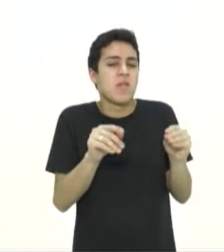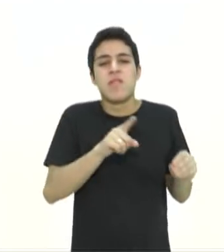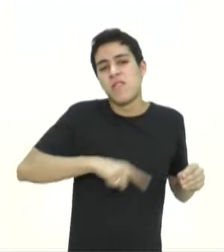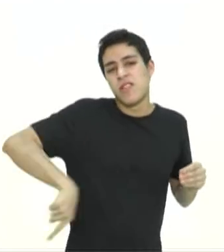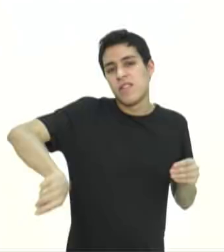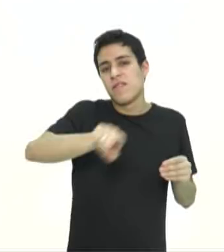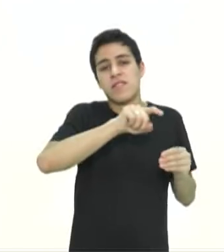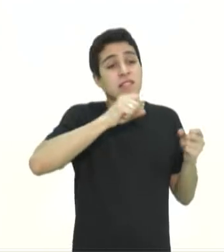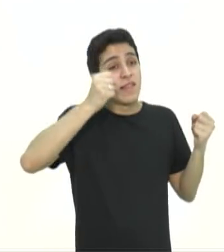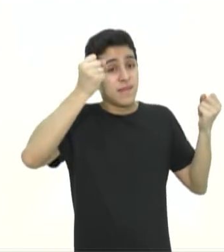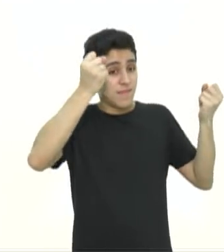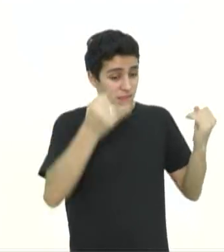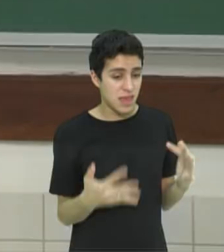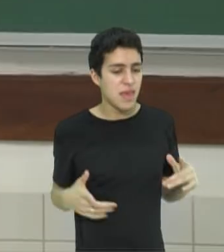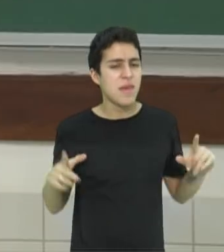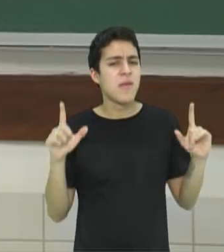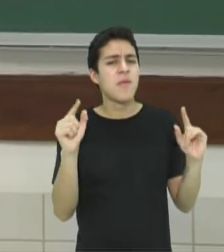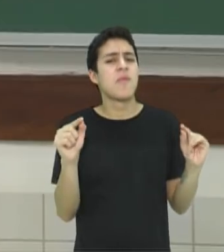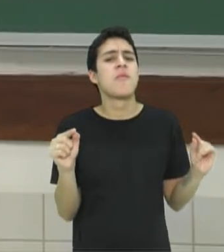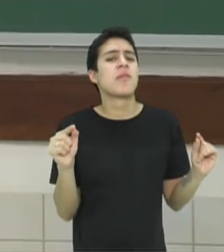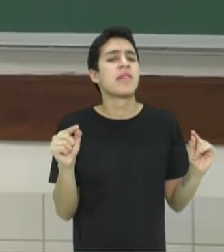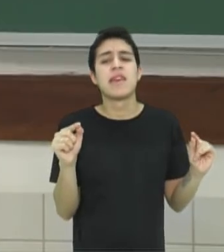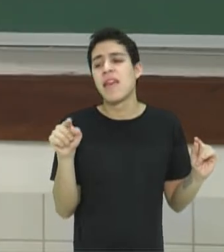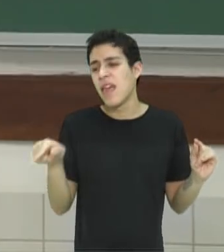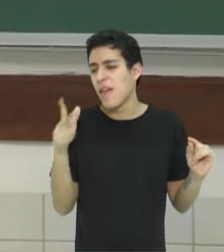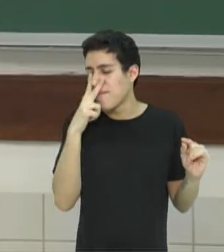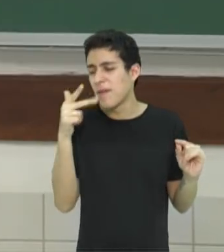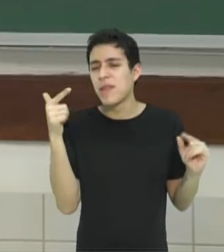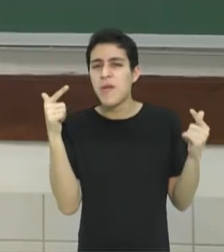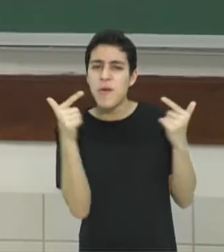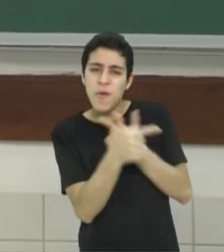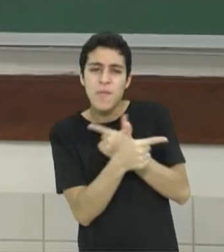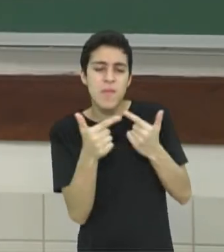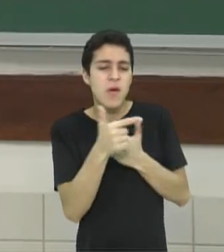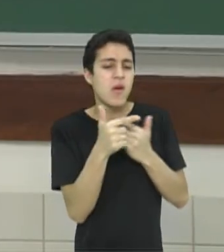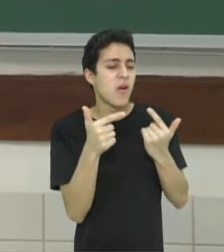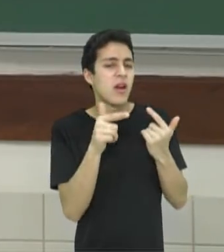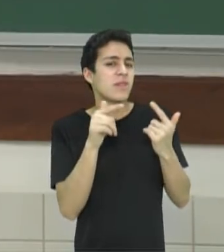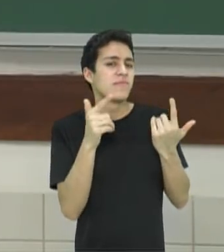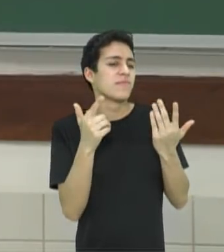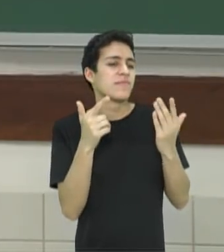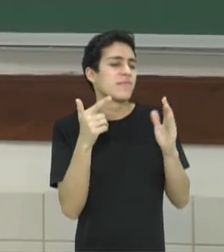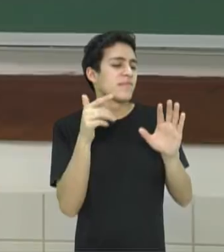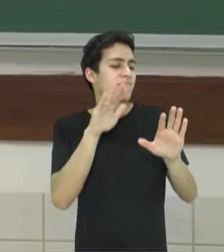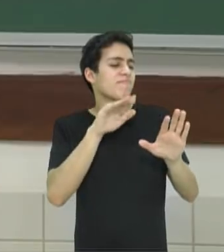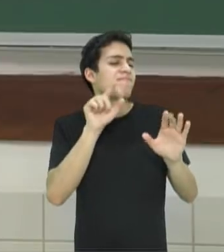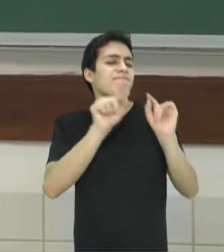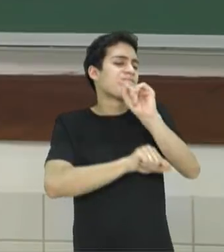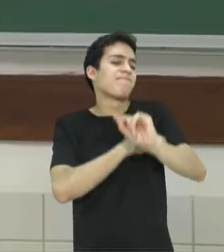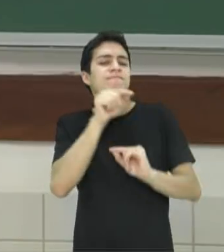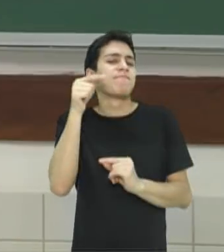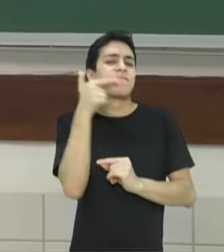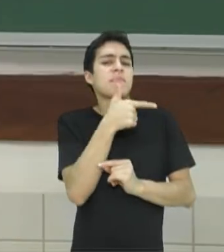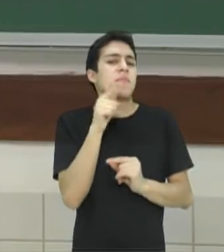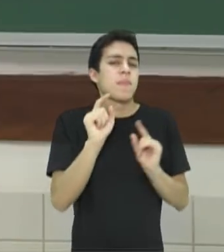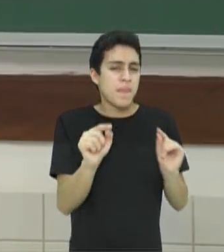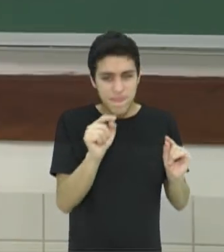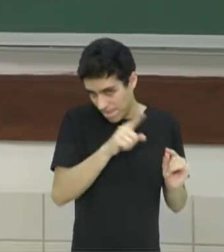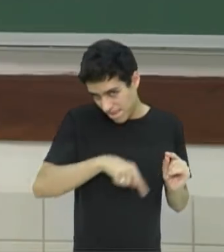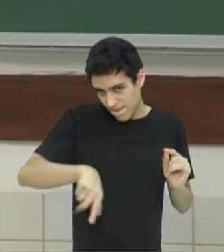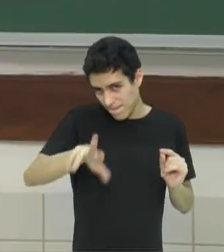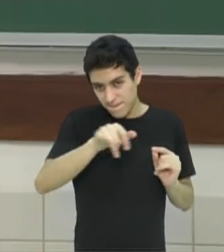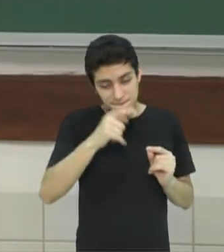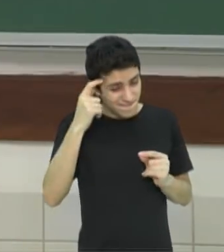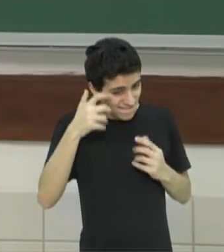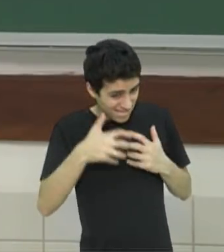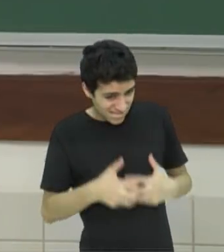que você explique o que é que desencadeou o humor na tirinha. O que que tem de engraçado ali? De onde vem o humor? Você vai